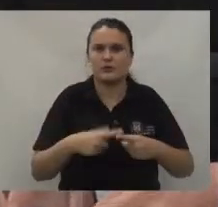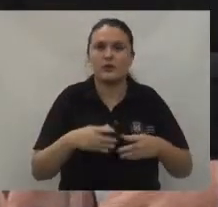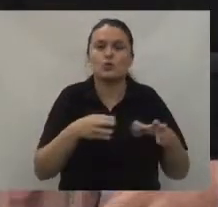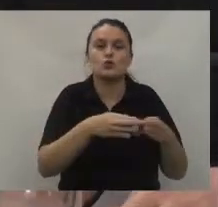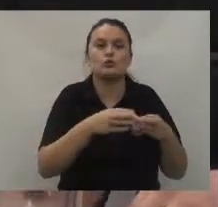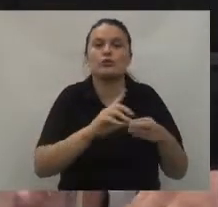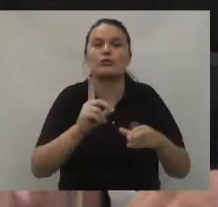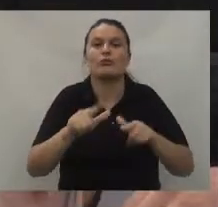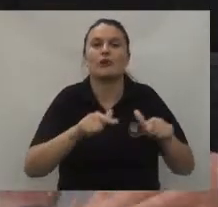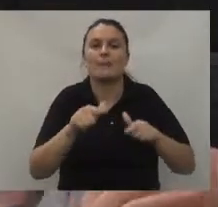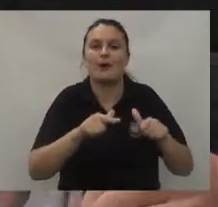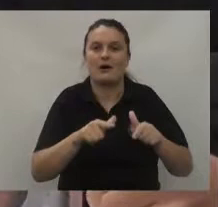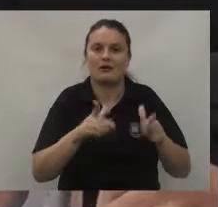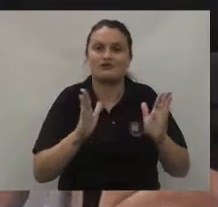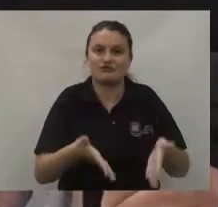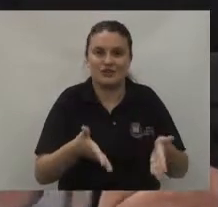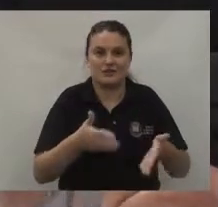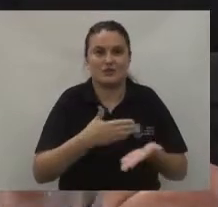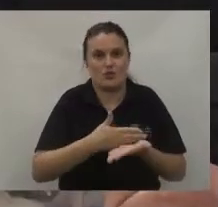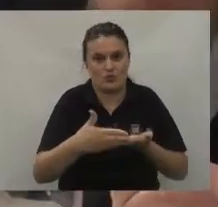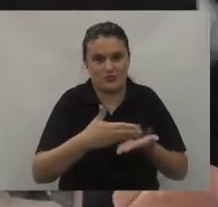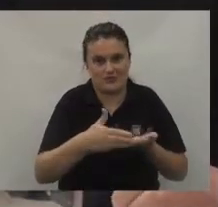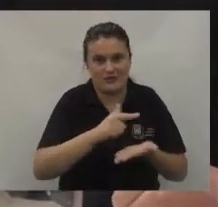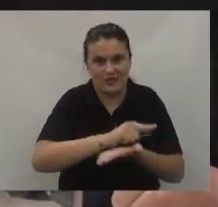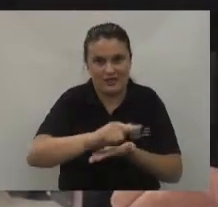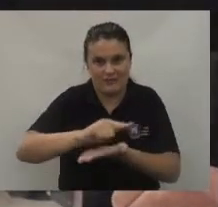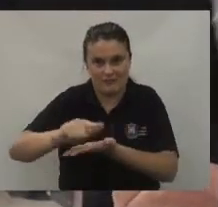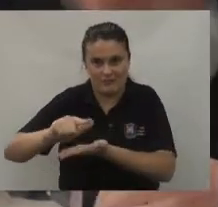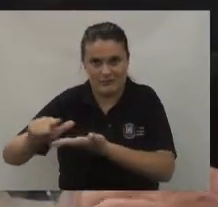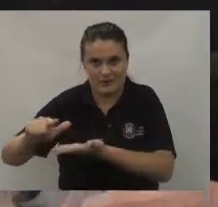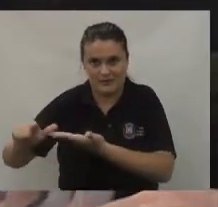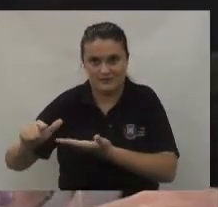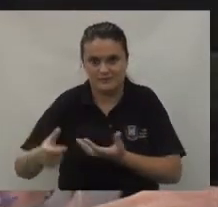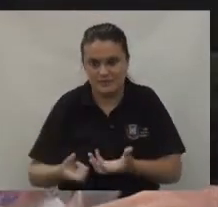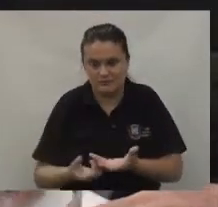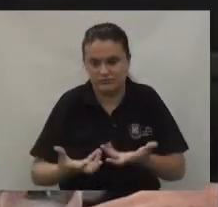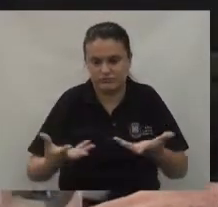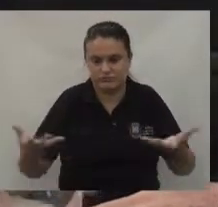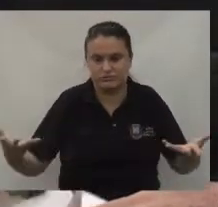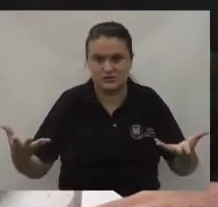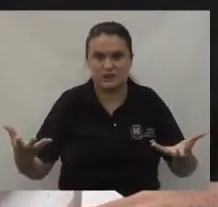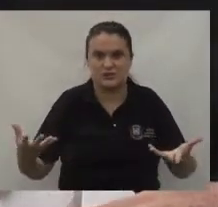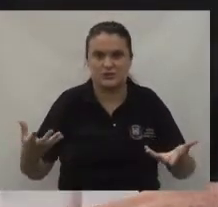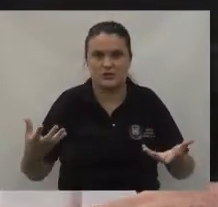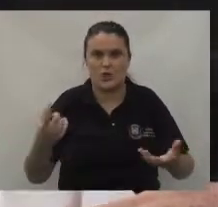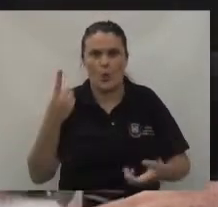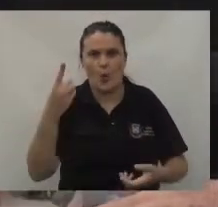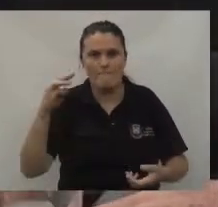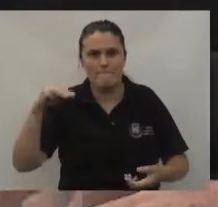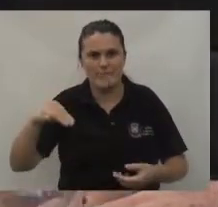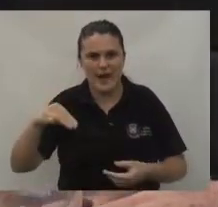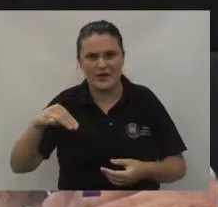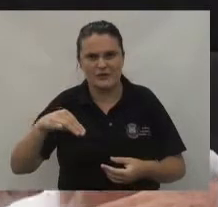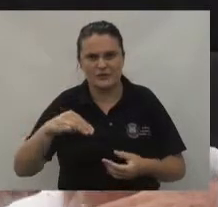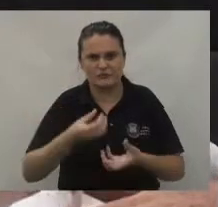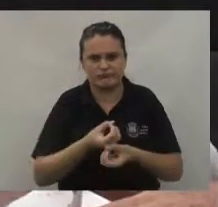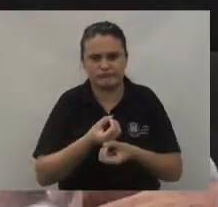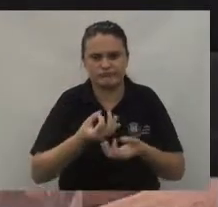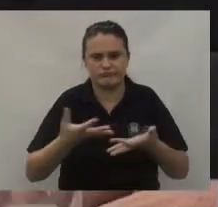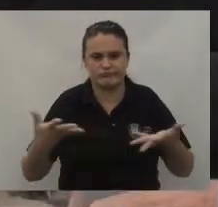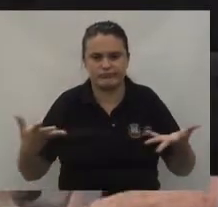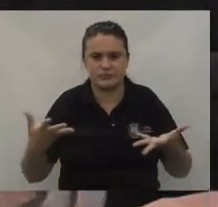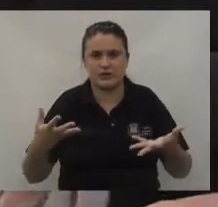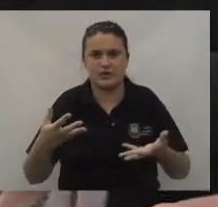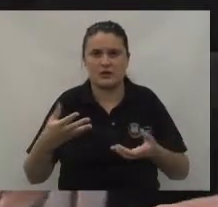equipes não estão formados já estão arrumando agora um matagal do tamanho do de um dd mais floresta